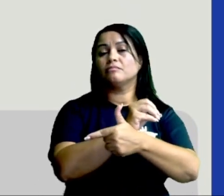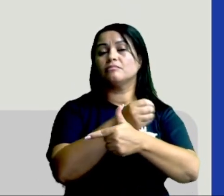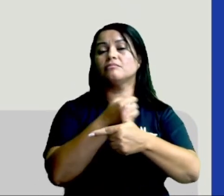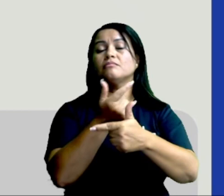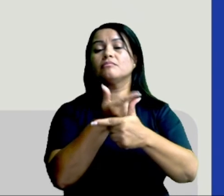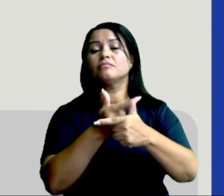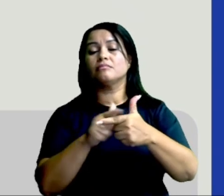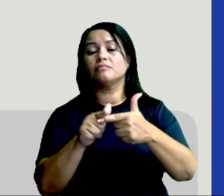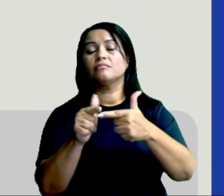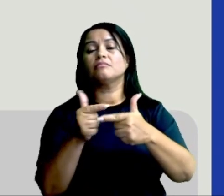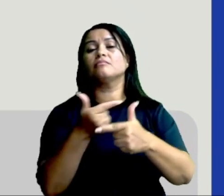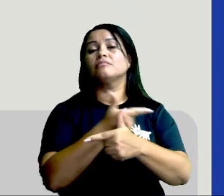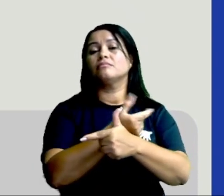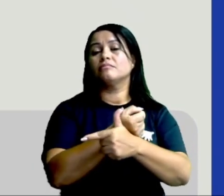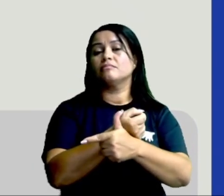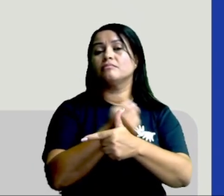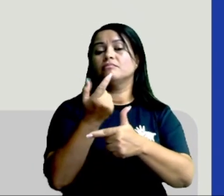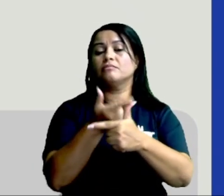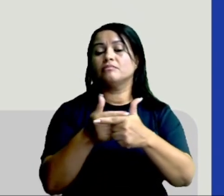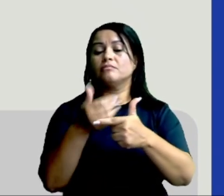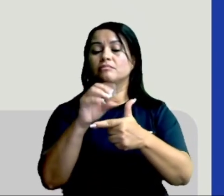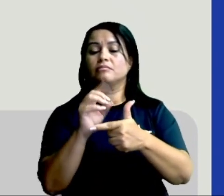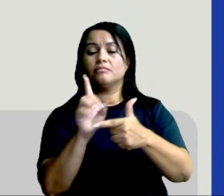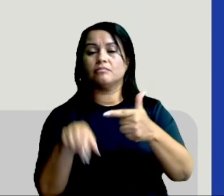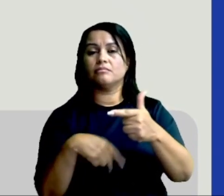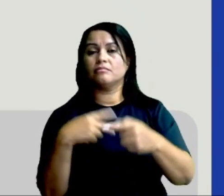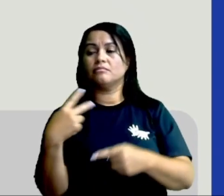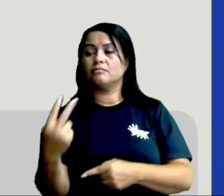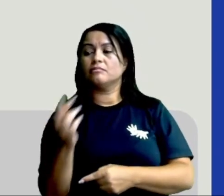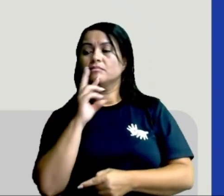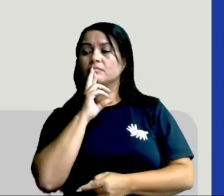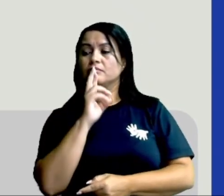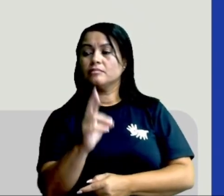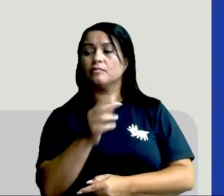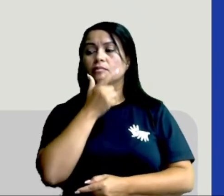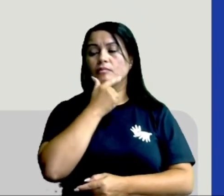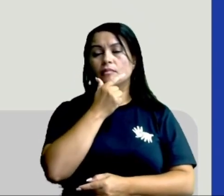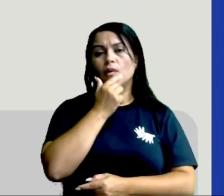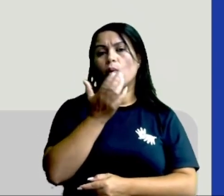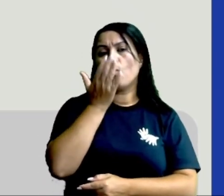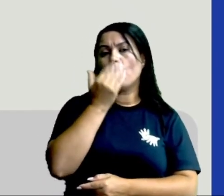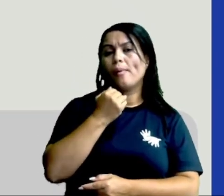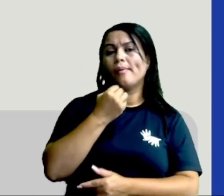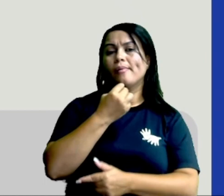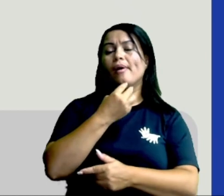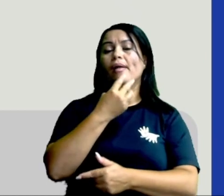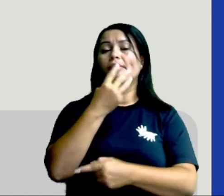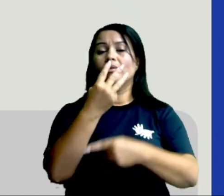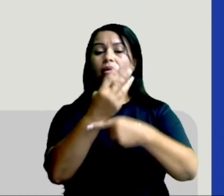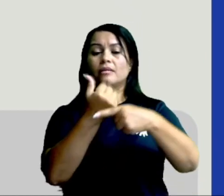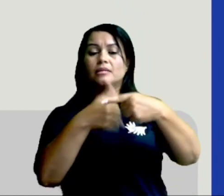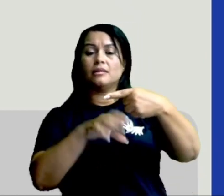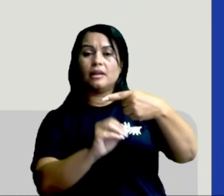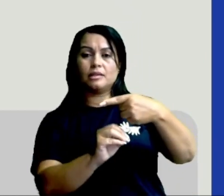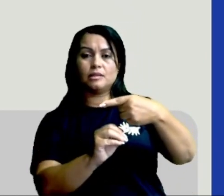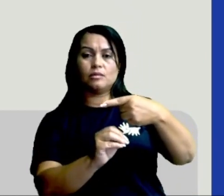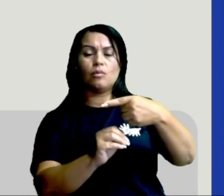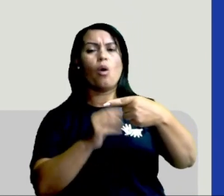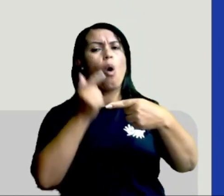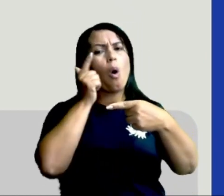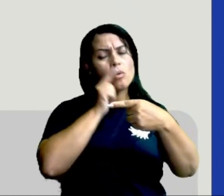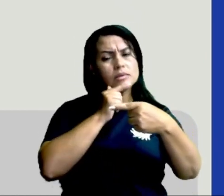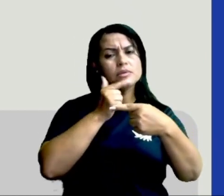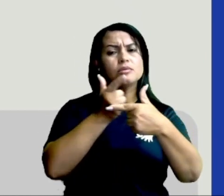20 dividido por 10 é 2. Já Davi, por sua vez, consumiu 3/10 do bolo.